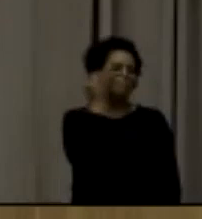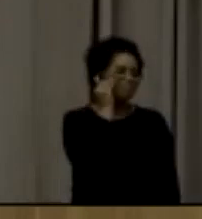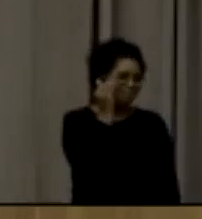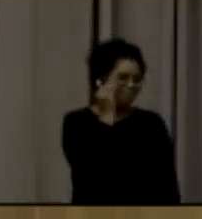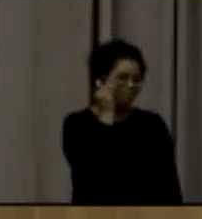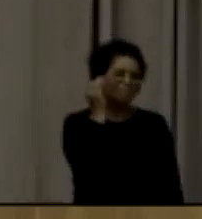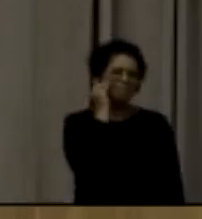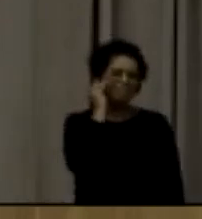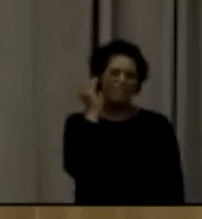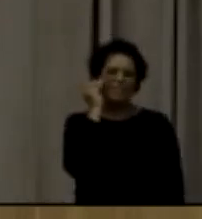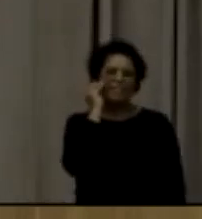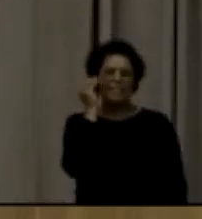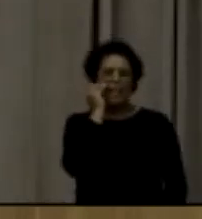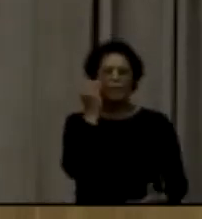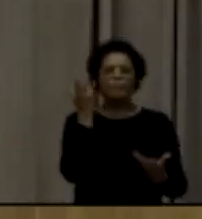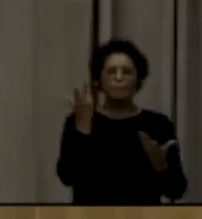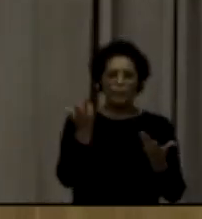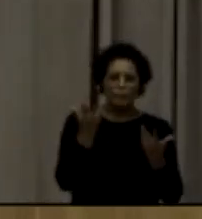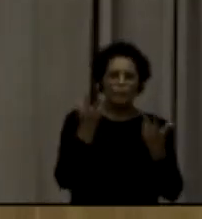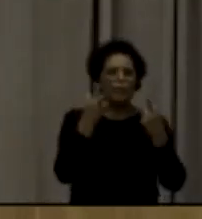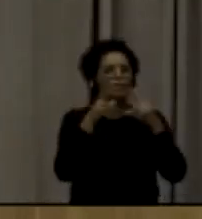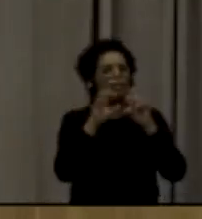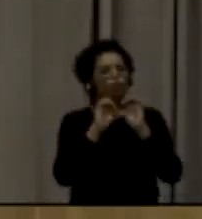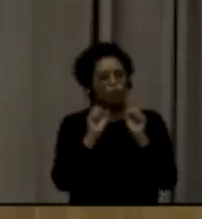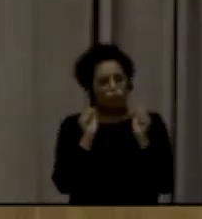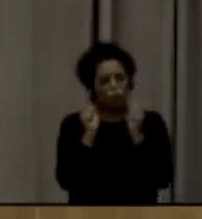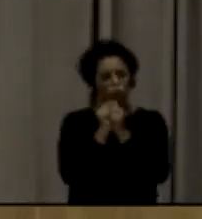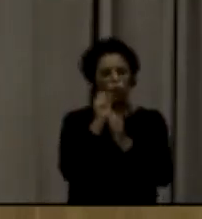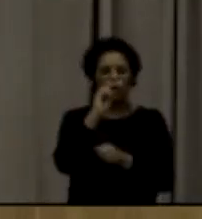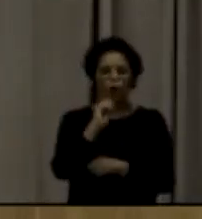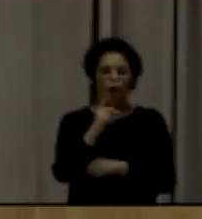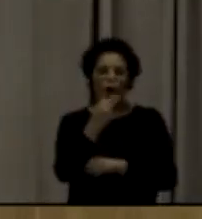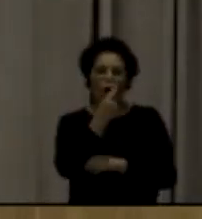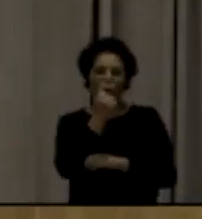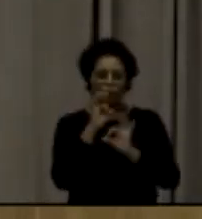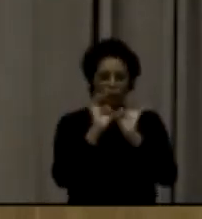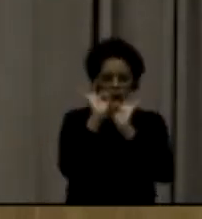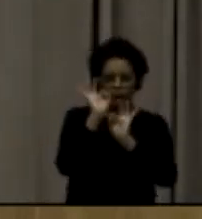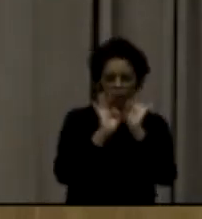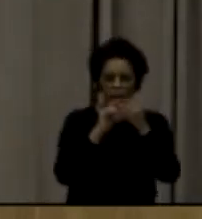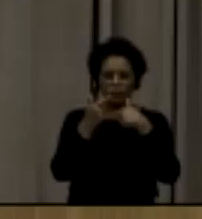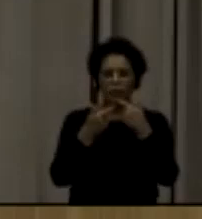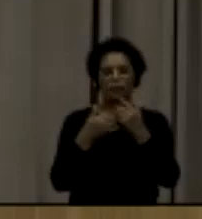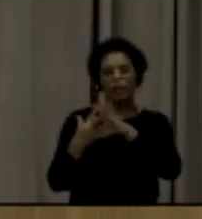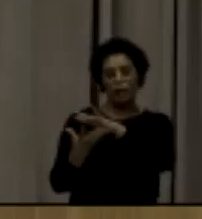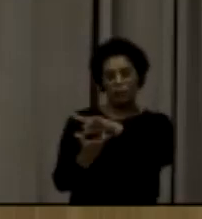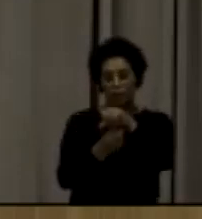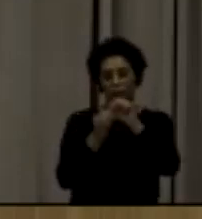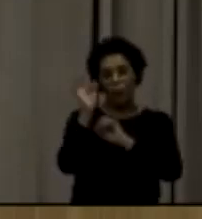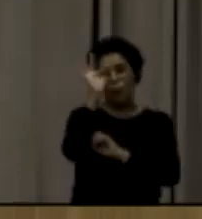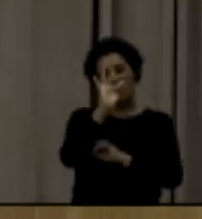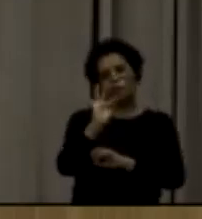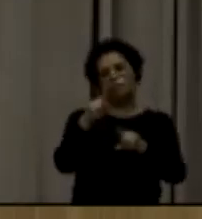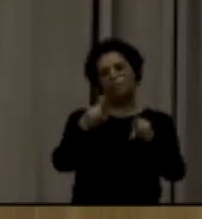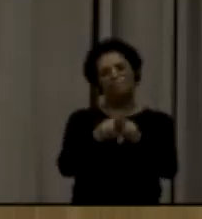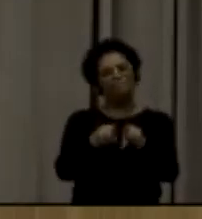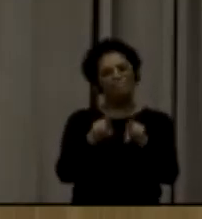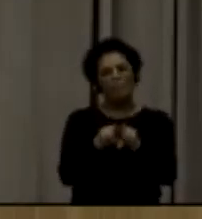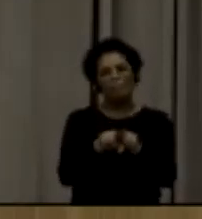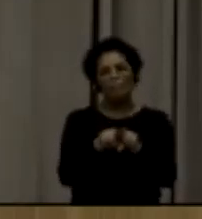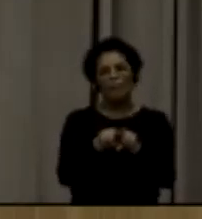poder gerar essa sinergia com OPAS, também com a Federação Mundial e, bom,